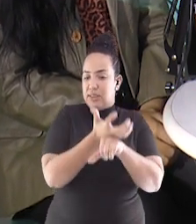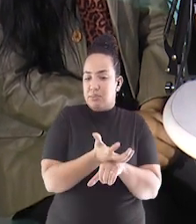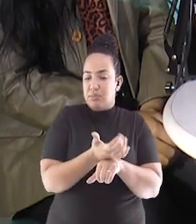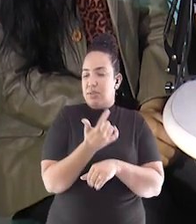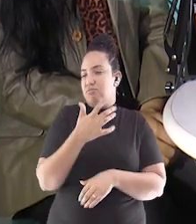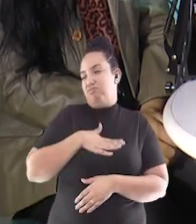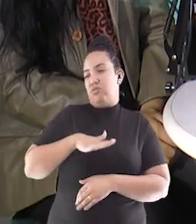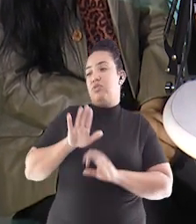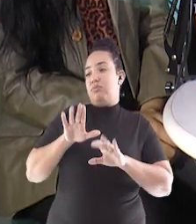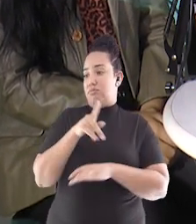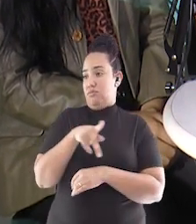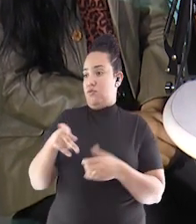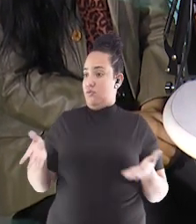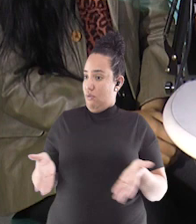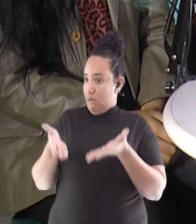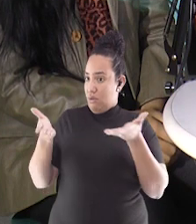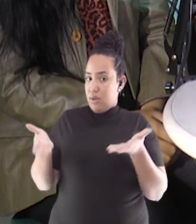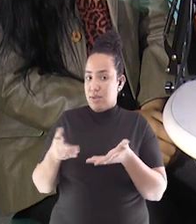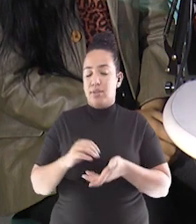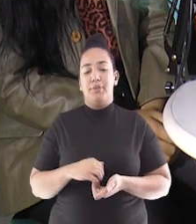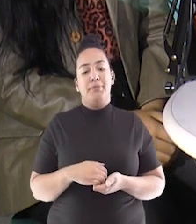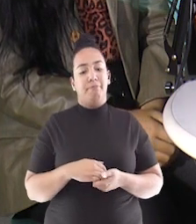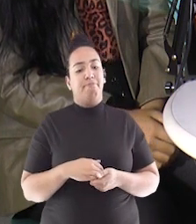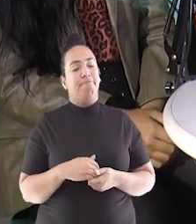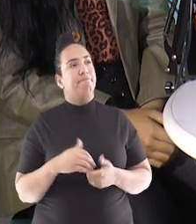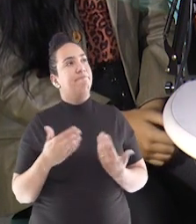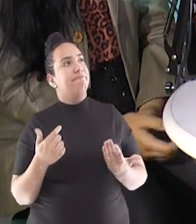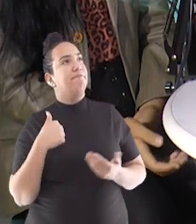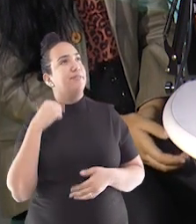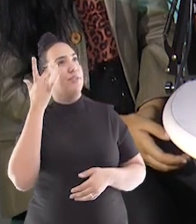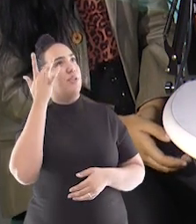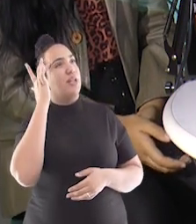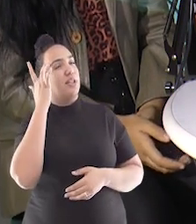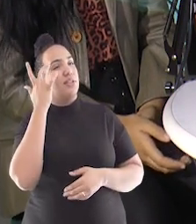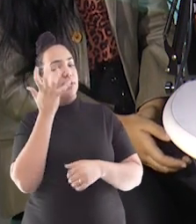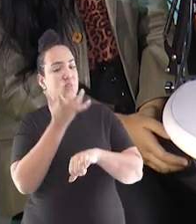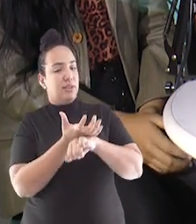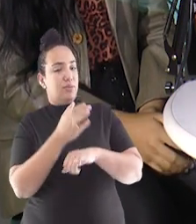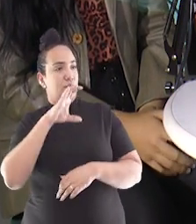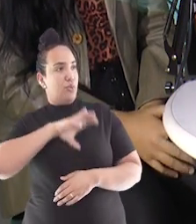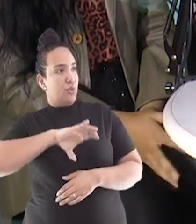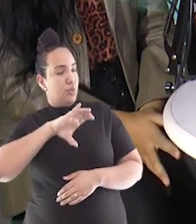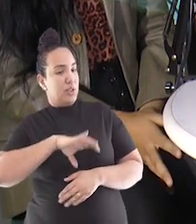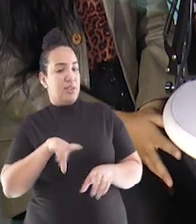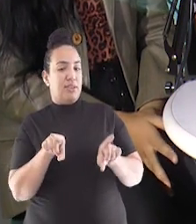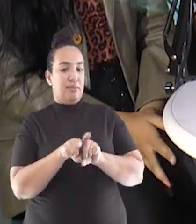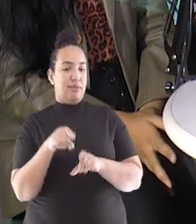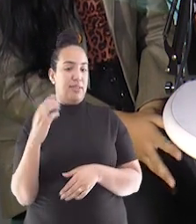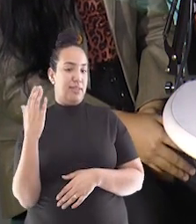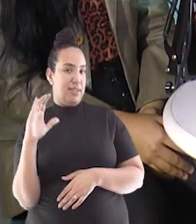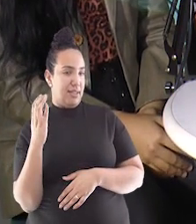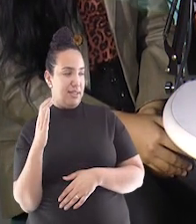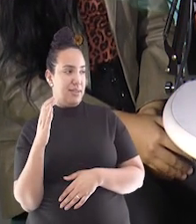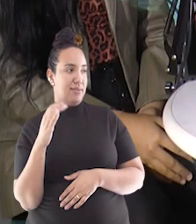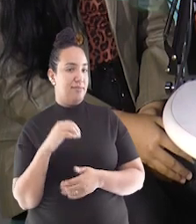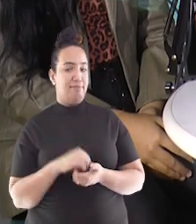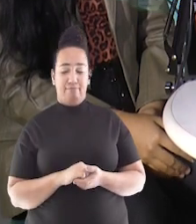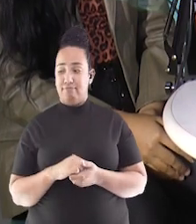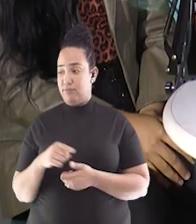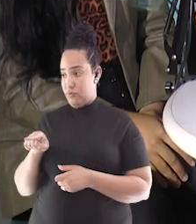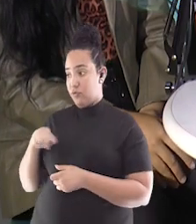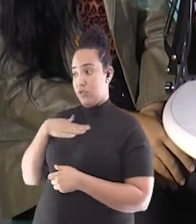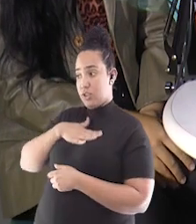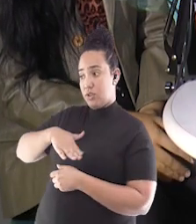matéria, te dá algum incentivo? Eu acho que português e ciências. Você gosta